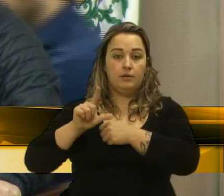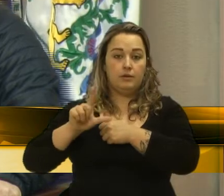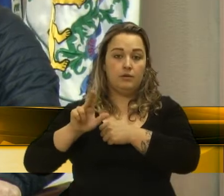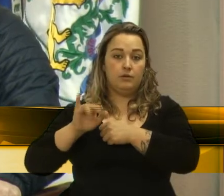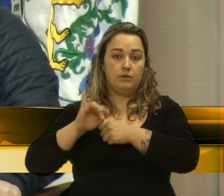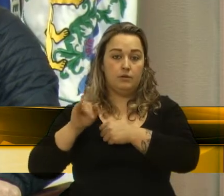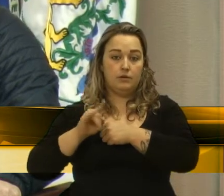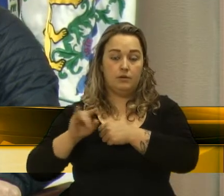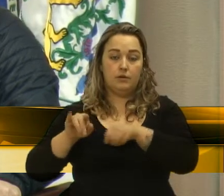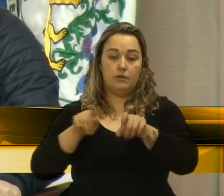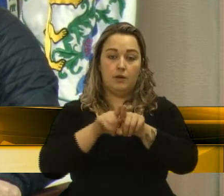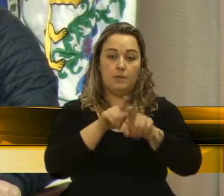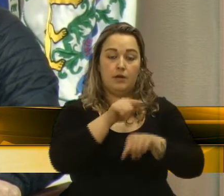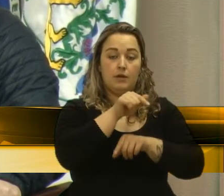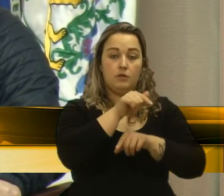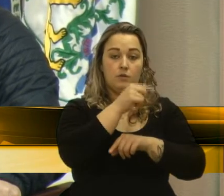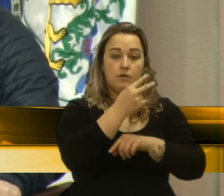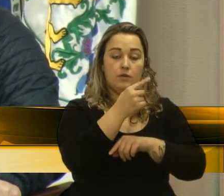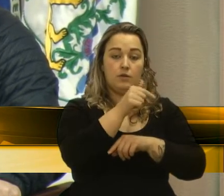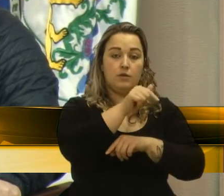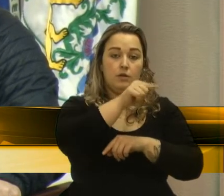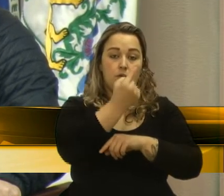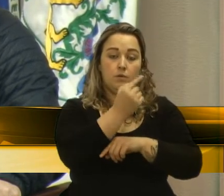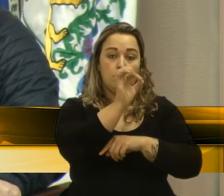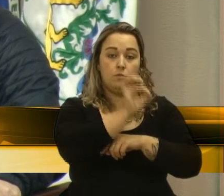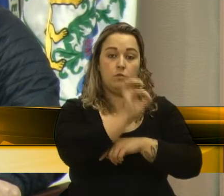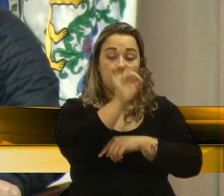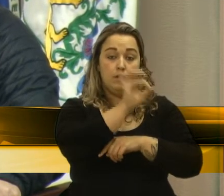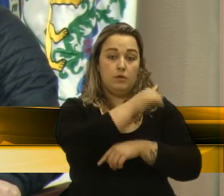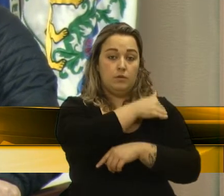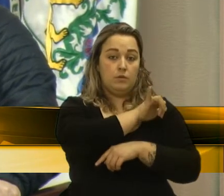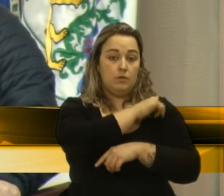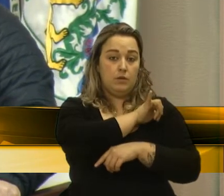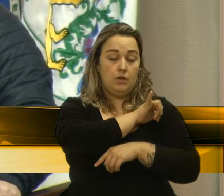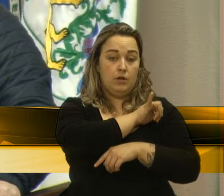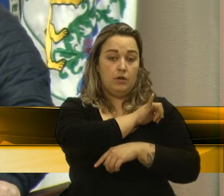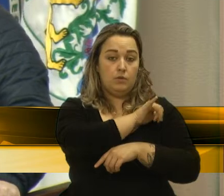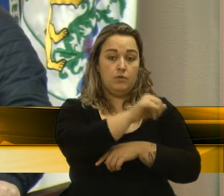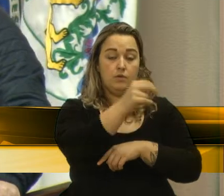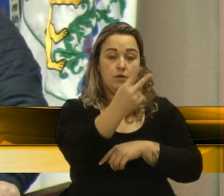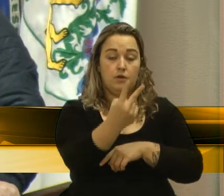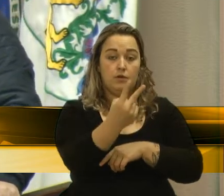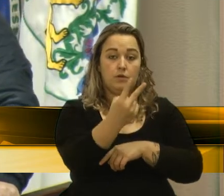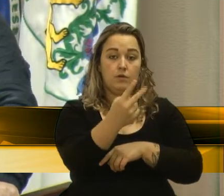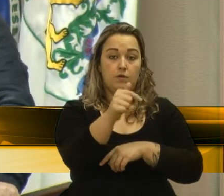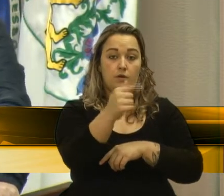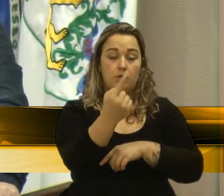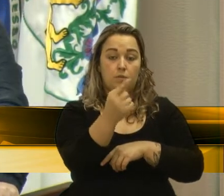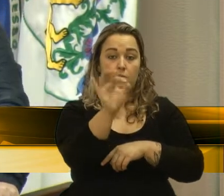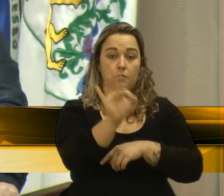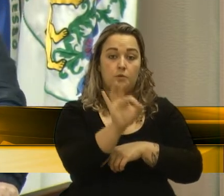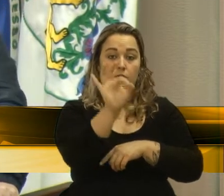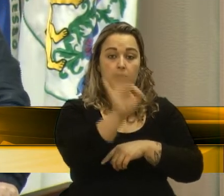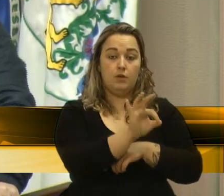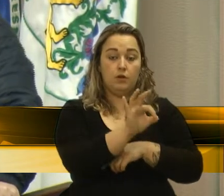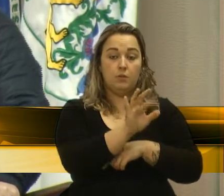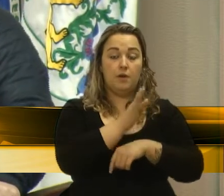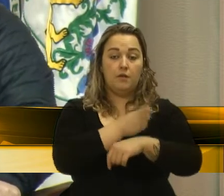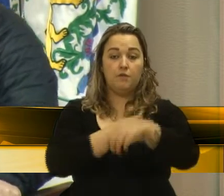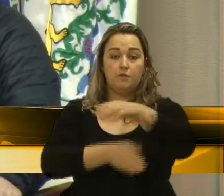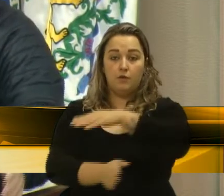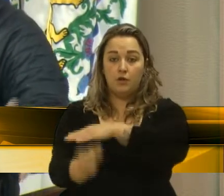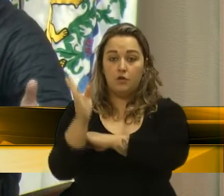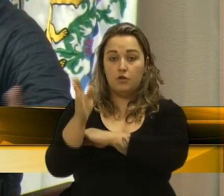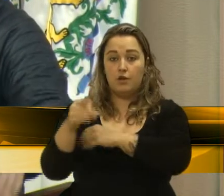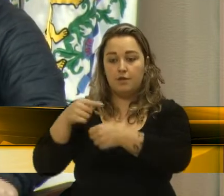231% de aumento dos cariocas e 268% de paulistas procurando o destino São Luís do Maranhão.